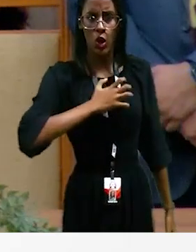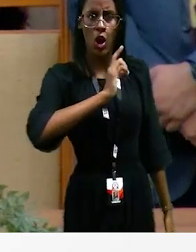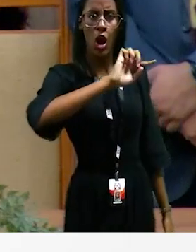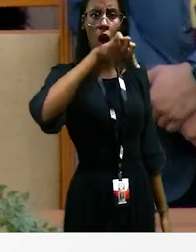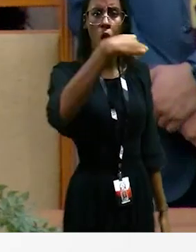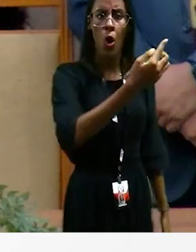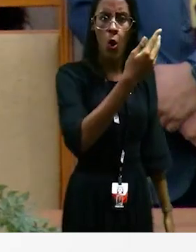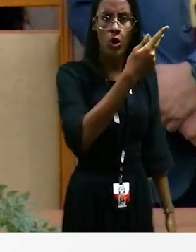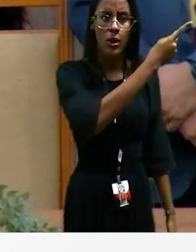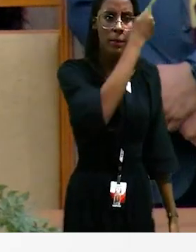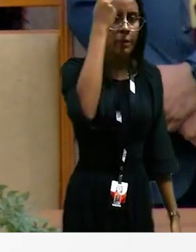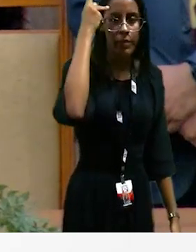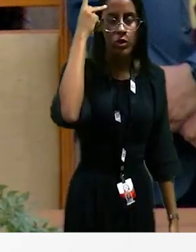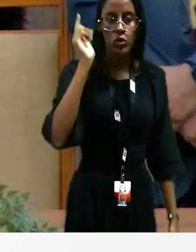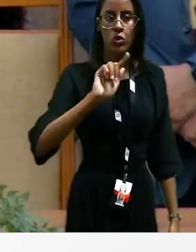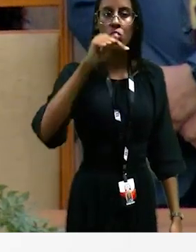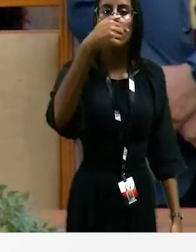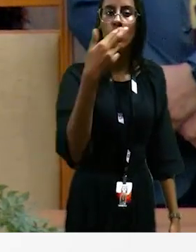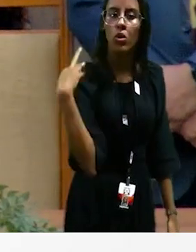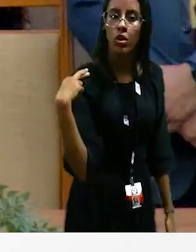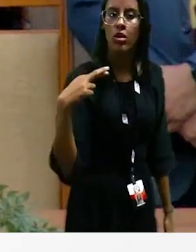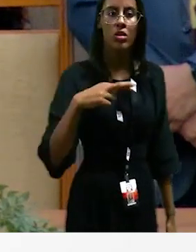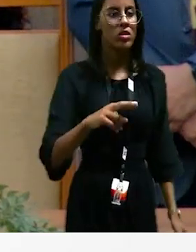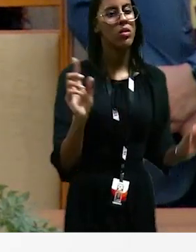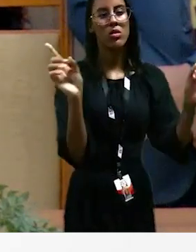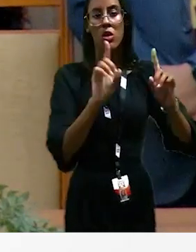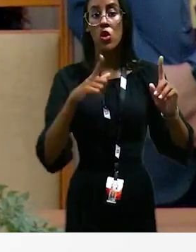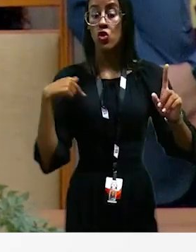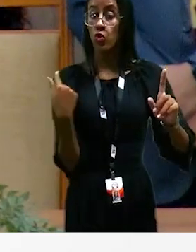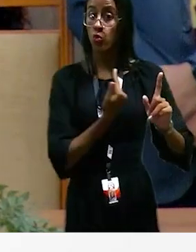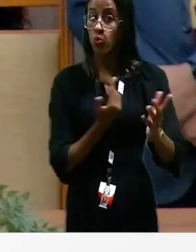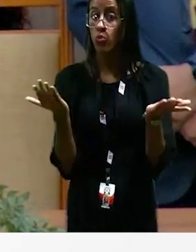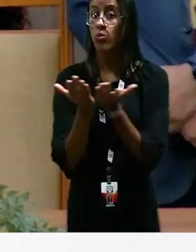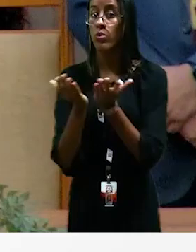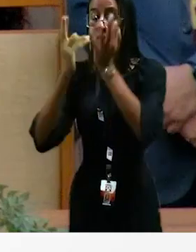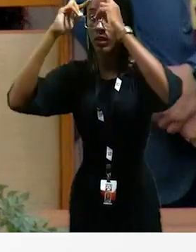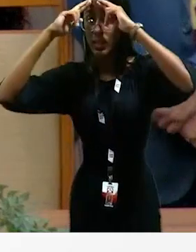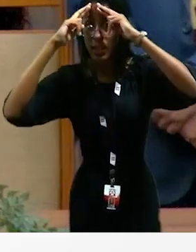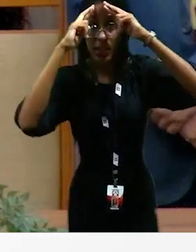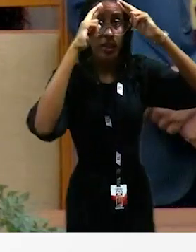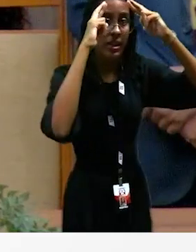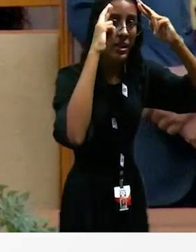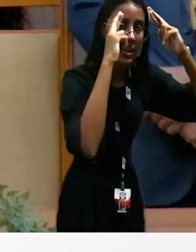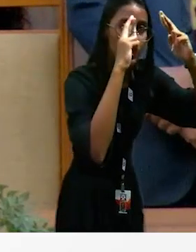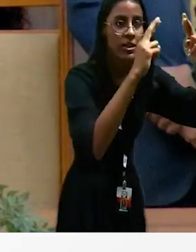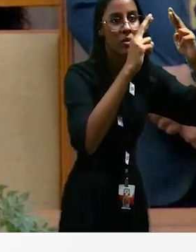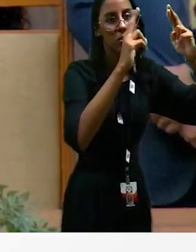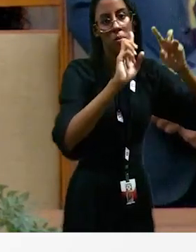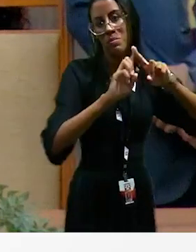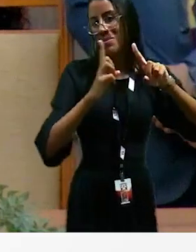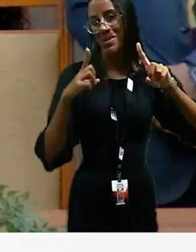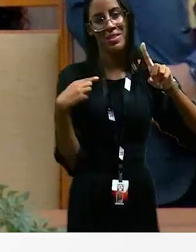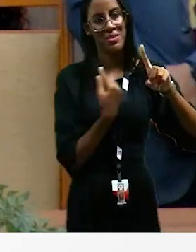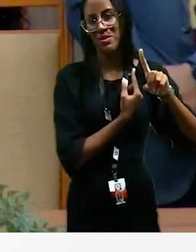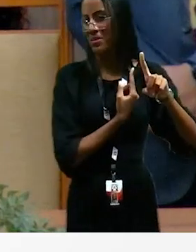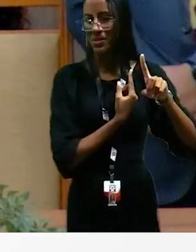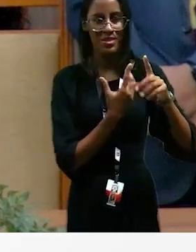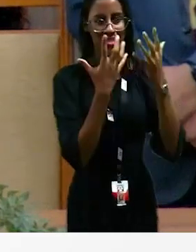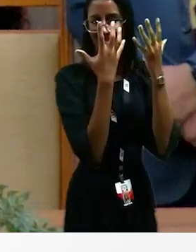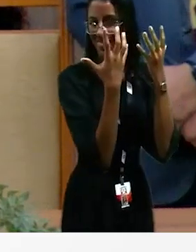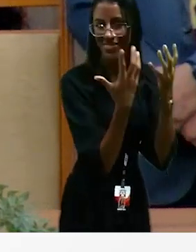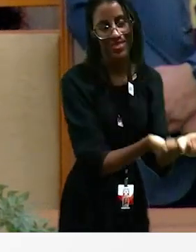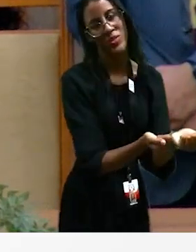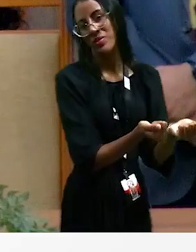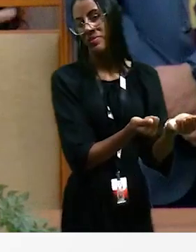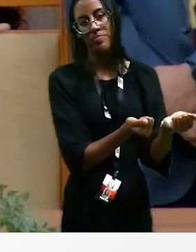respeitamos vale dizer mais uma vez respeitamos mas não quer dizer que concordamos discordar é